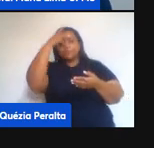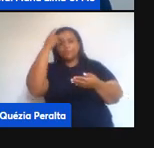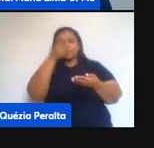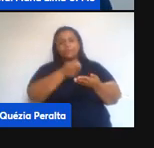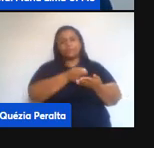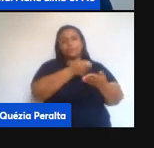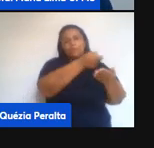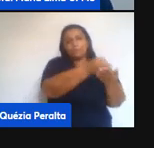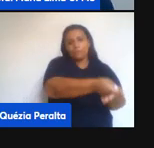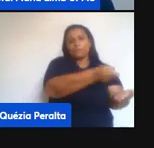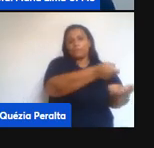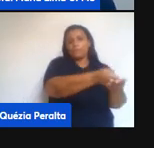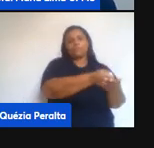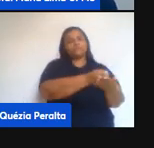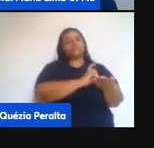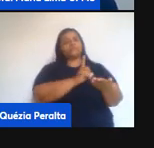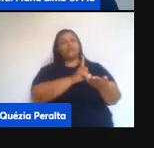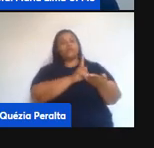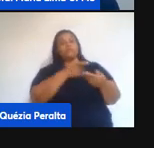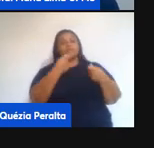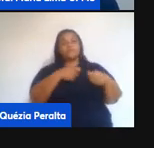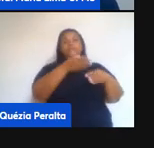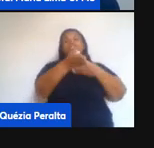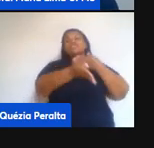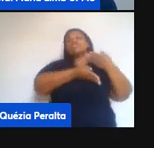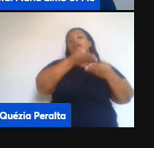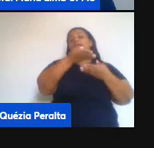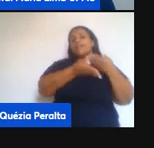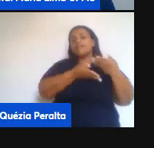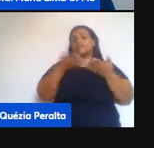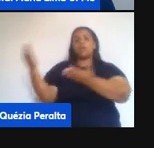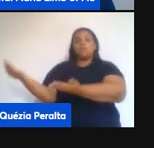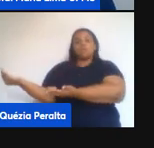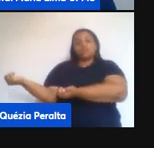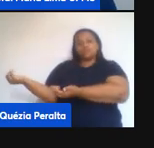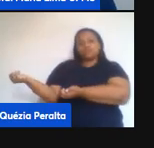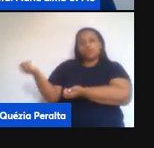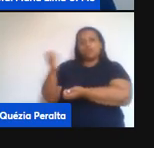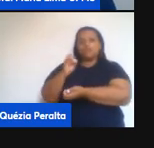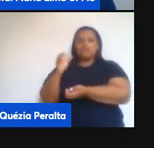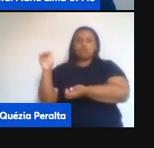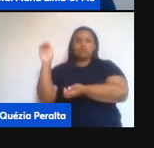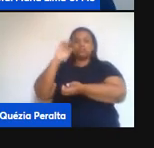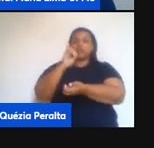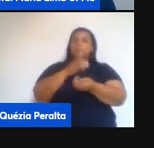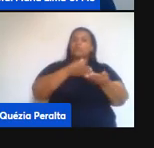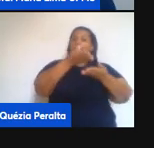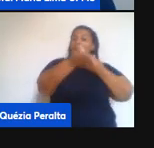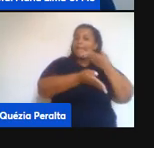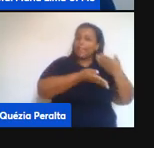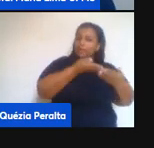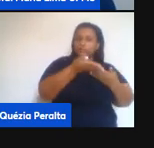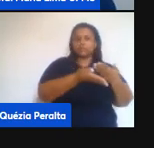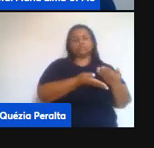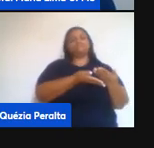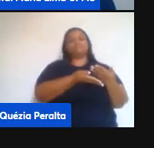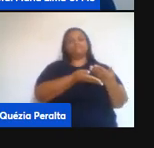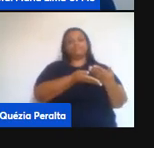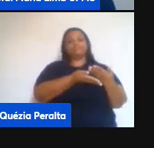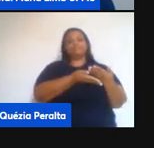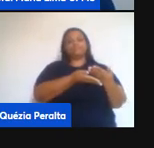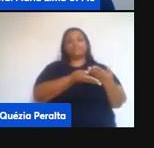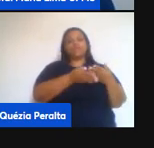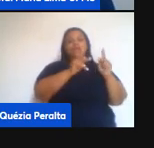conhecimento pronto para as crianças, ou para os jovens, ou os adolescentes. A outra coisa é que, na perspectiva da